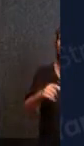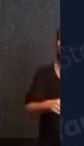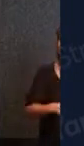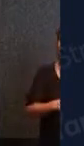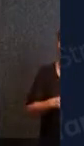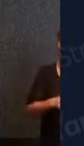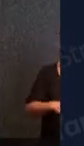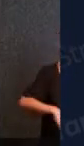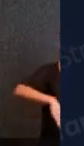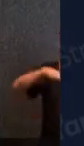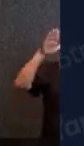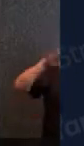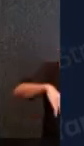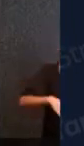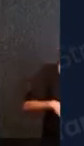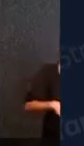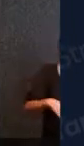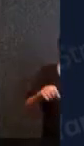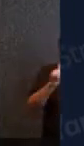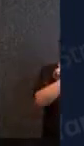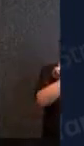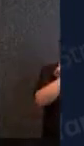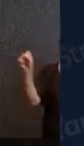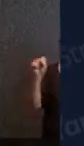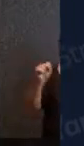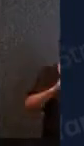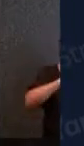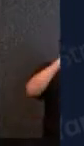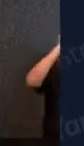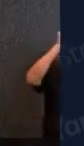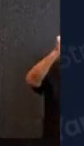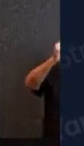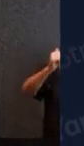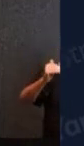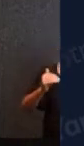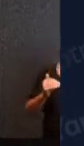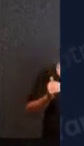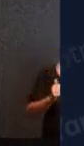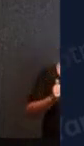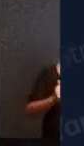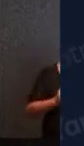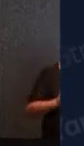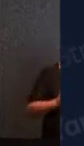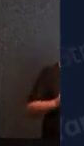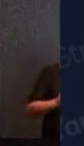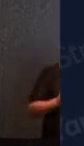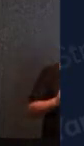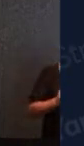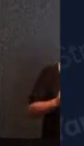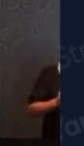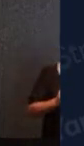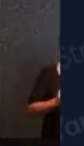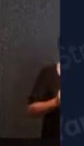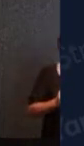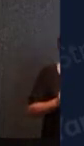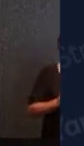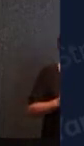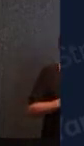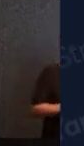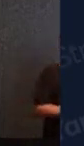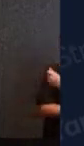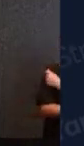invariavelmente, ela não consegue avançar nos resultados de aprendizagem das suas crianças, dos seus